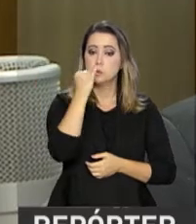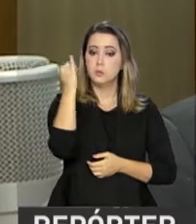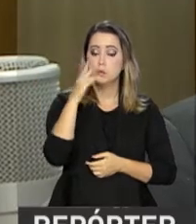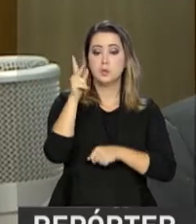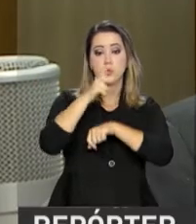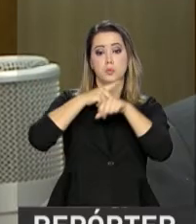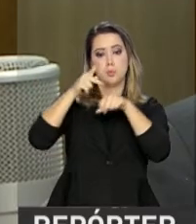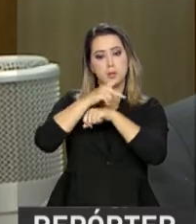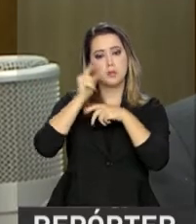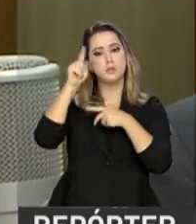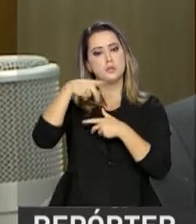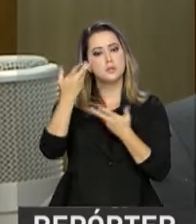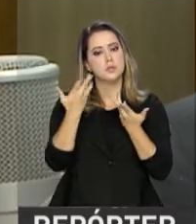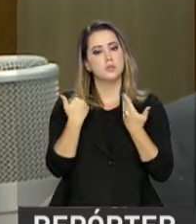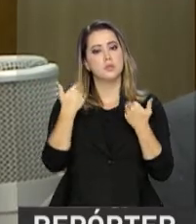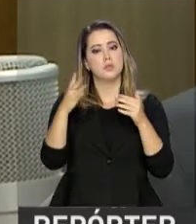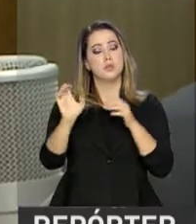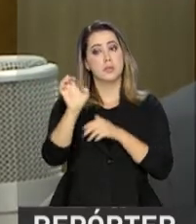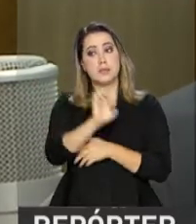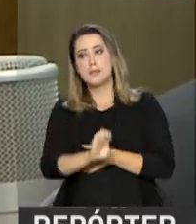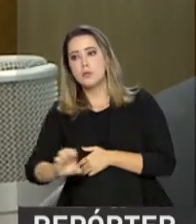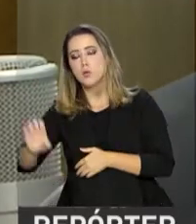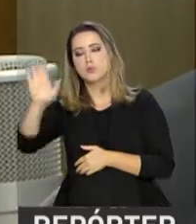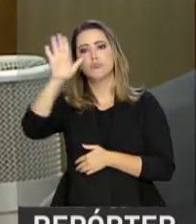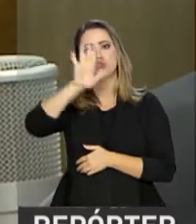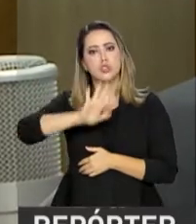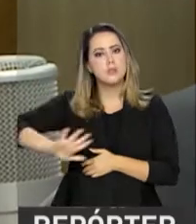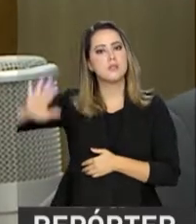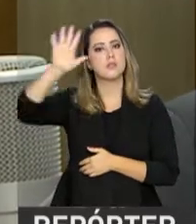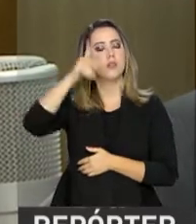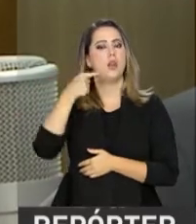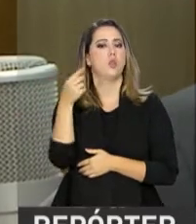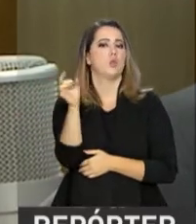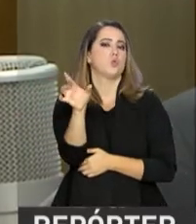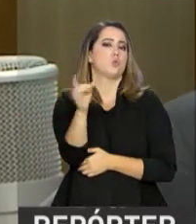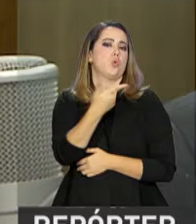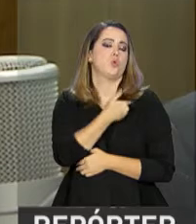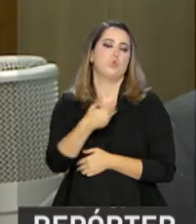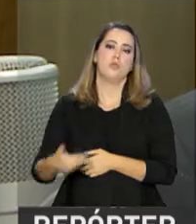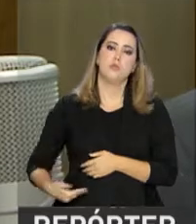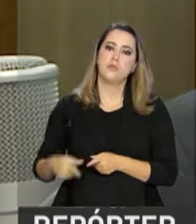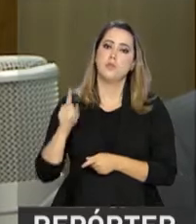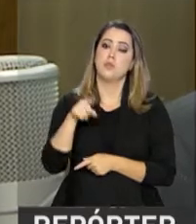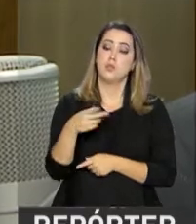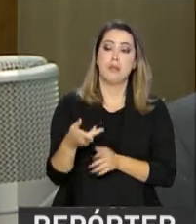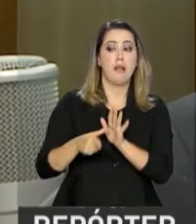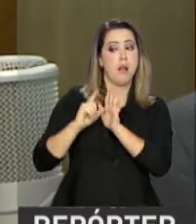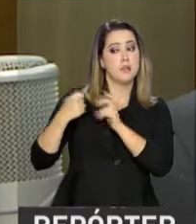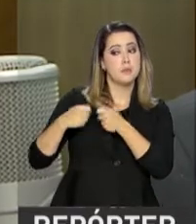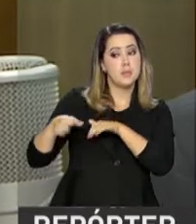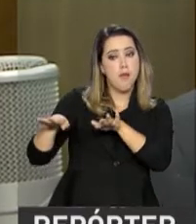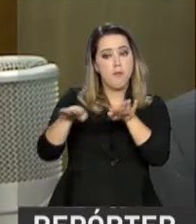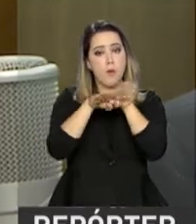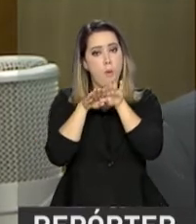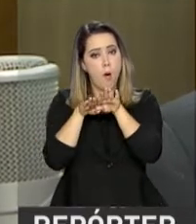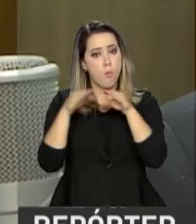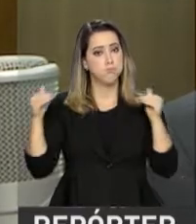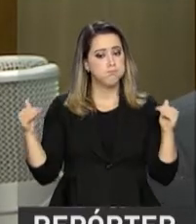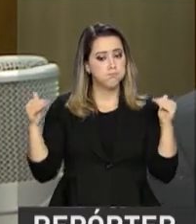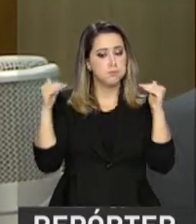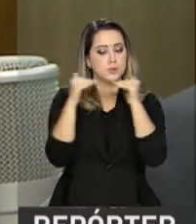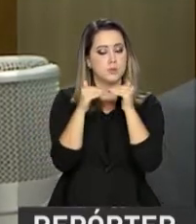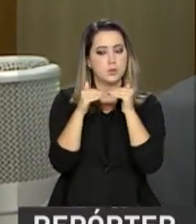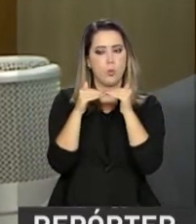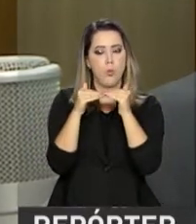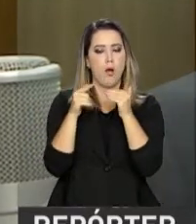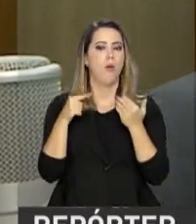o país uma questão de estado uma questão de nação é só uma questão de governo era fundamental para a questão de igualdade nós começamos a tratar linguagem modo